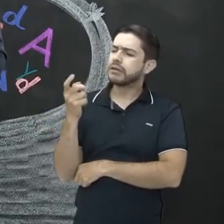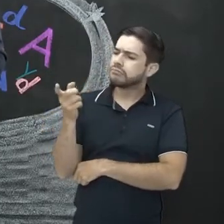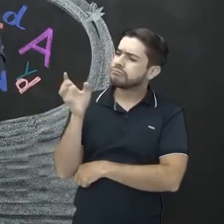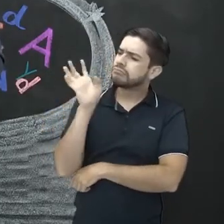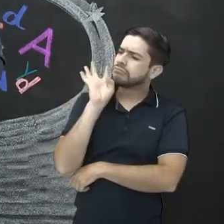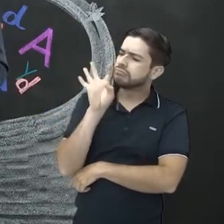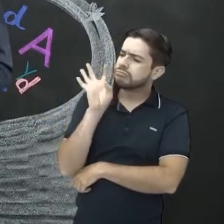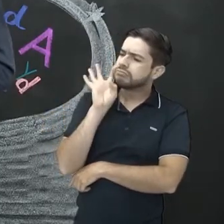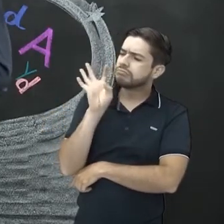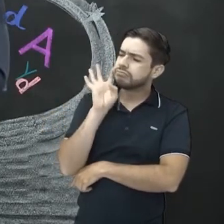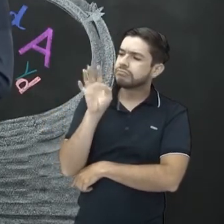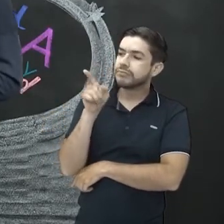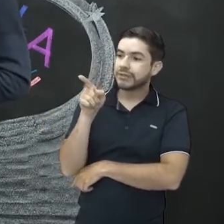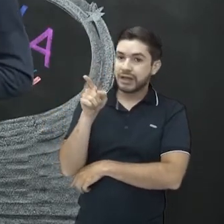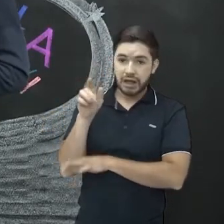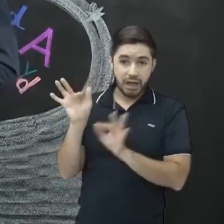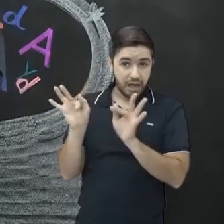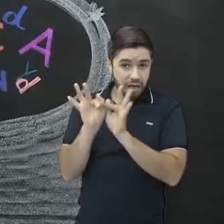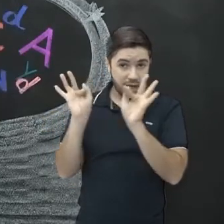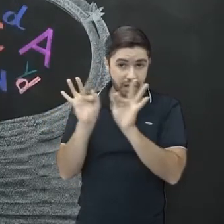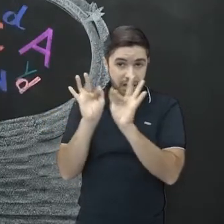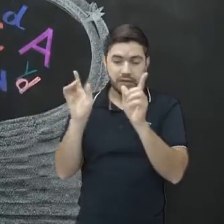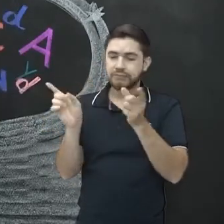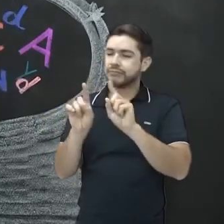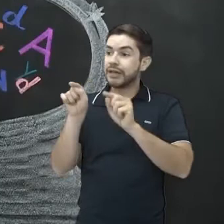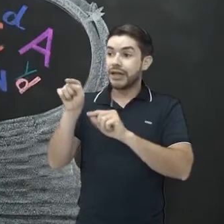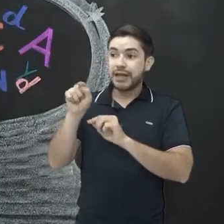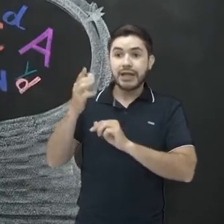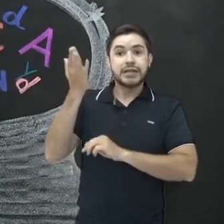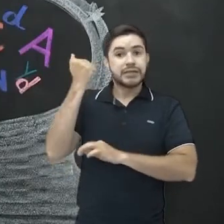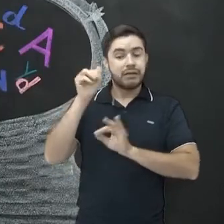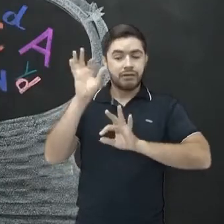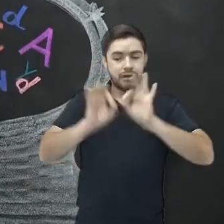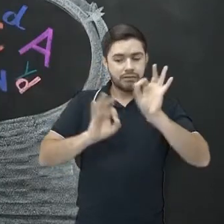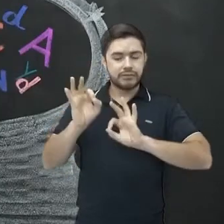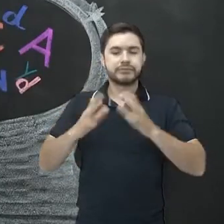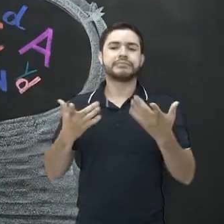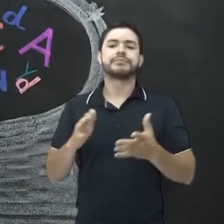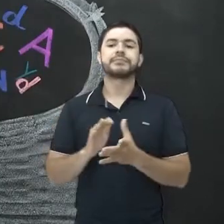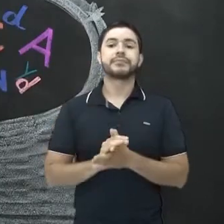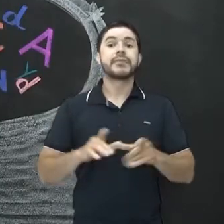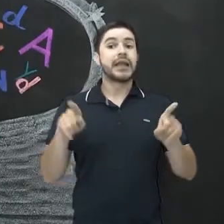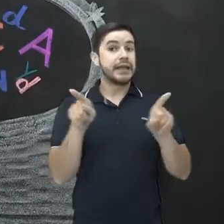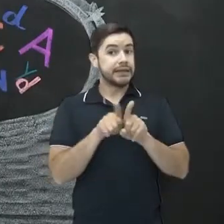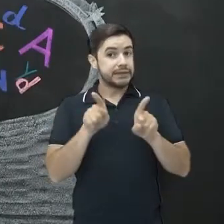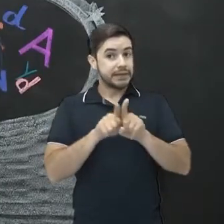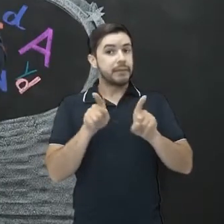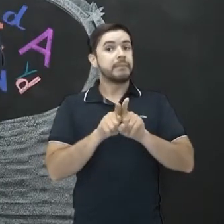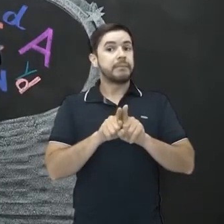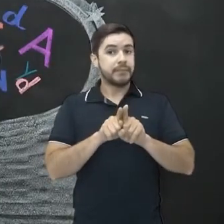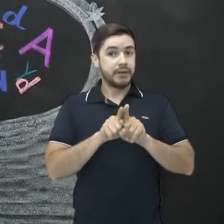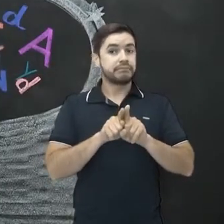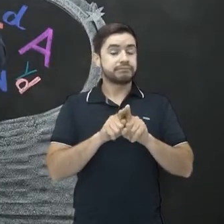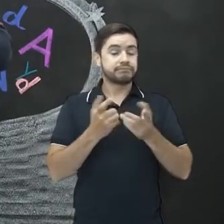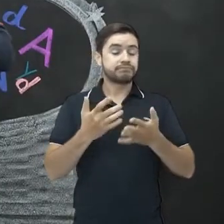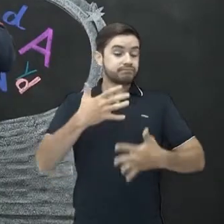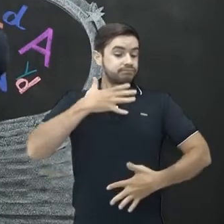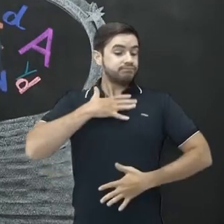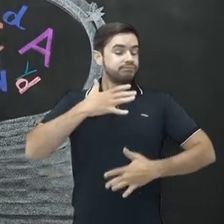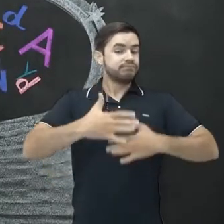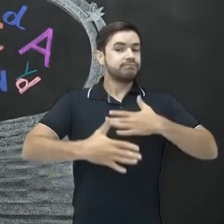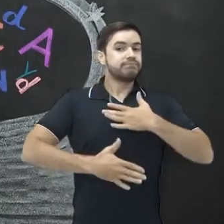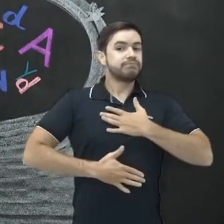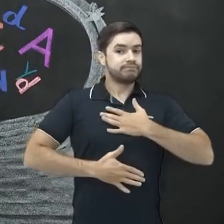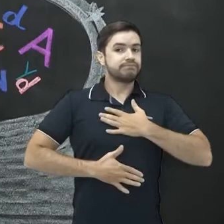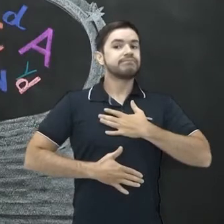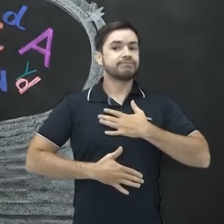uma organização textual. Quando a gente fala, a gente também lida com o corpo. Então, os gêneros orais, eles nos denunciam e denunciam